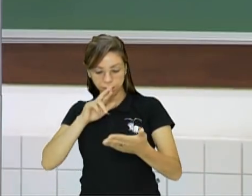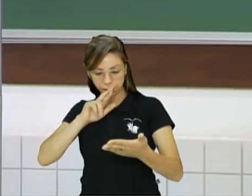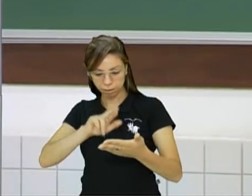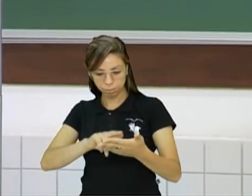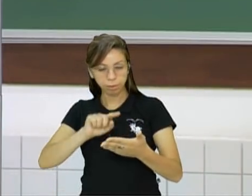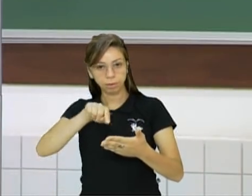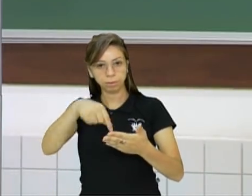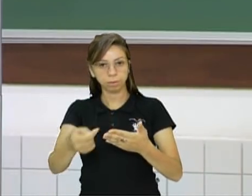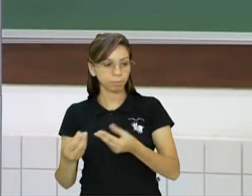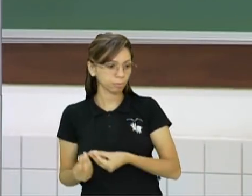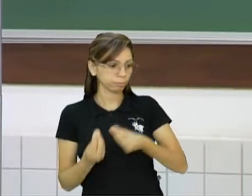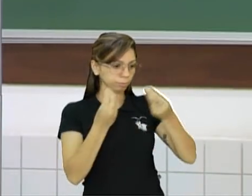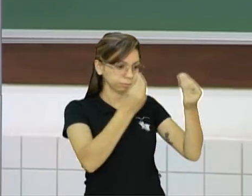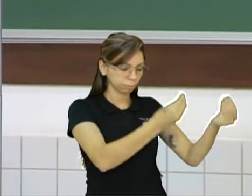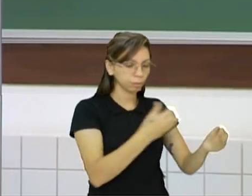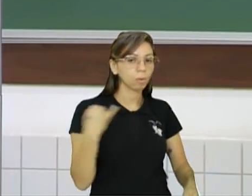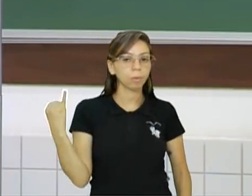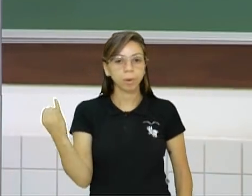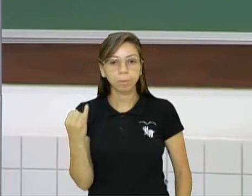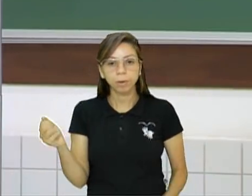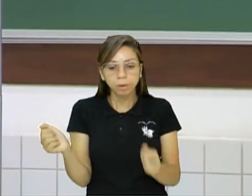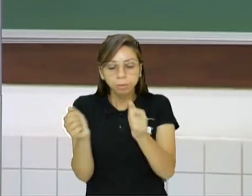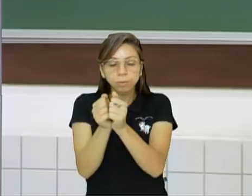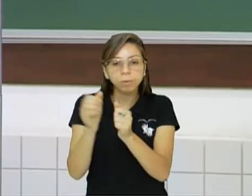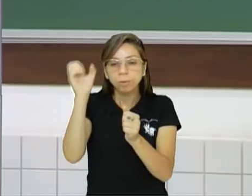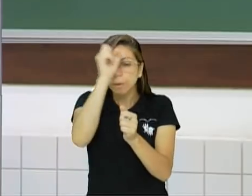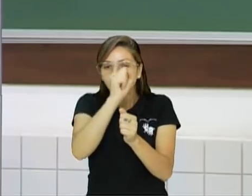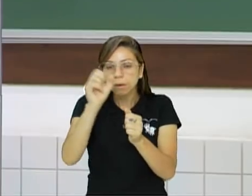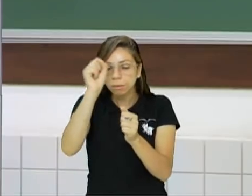é vocês estarem junto com a gente aprendendo.